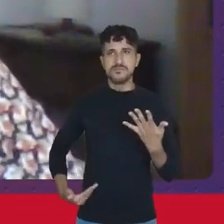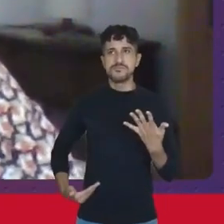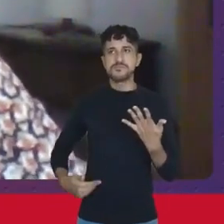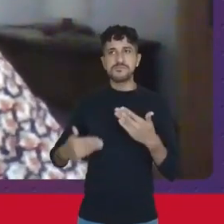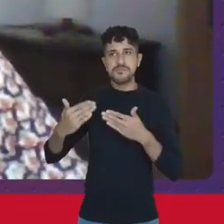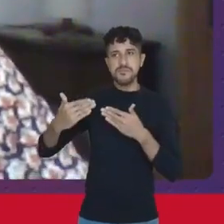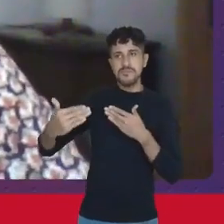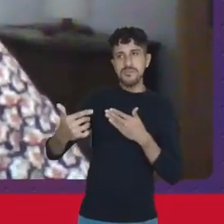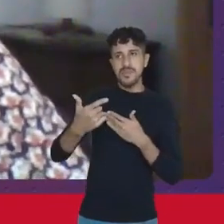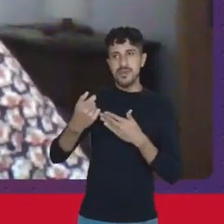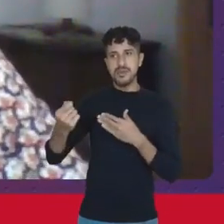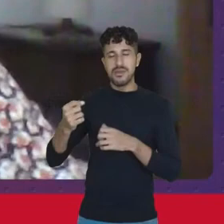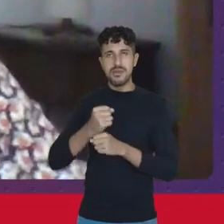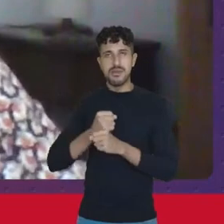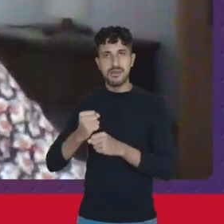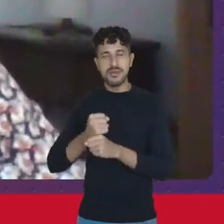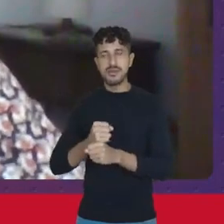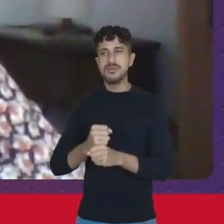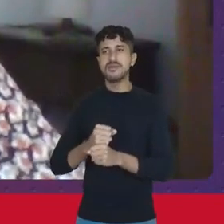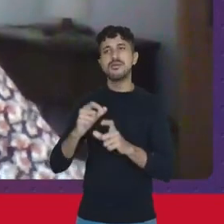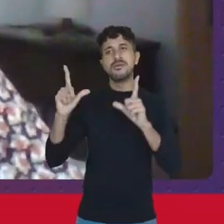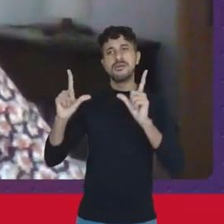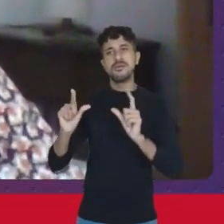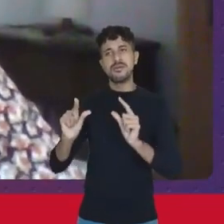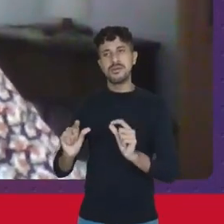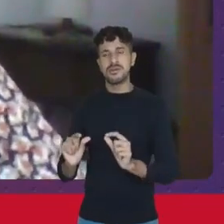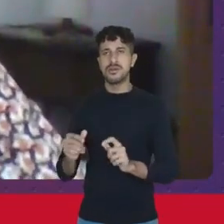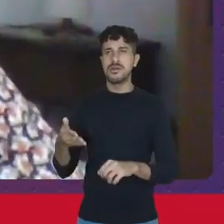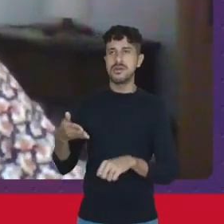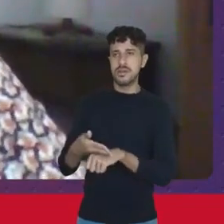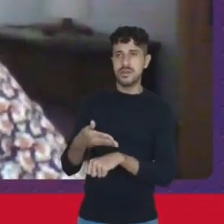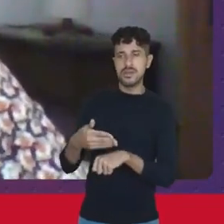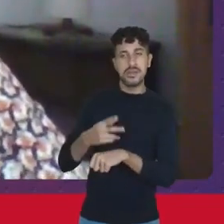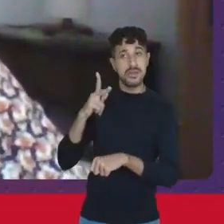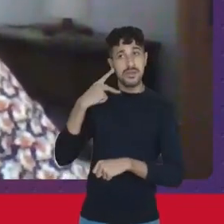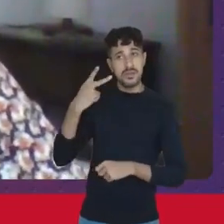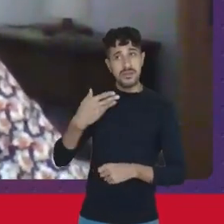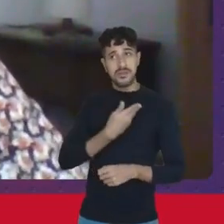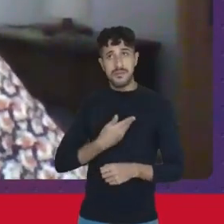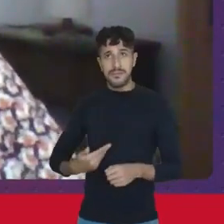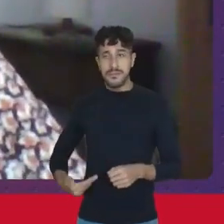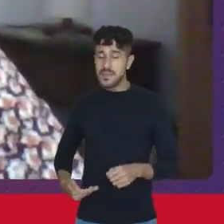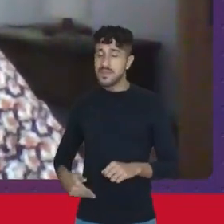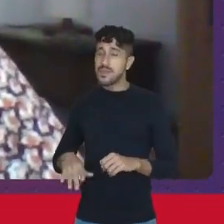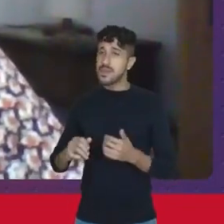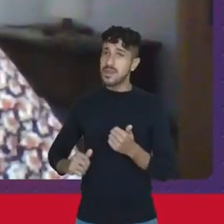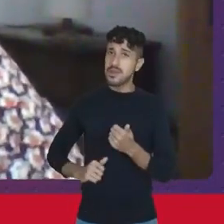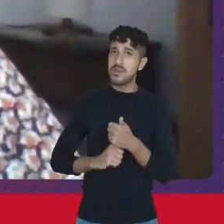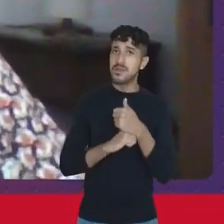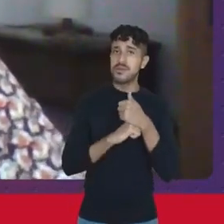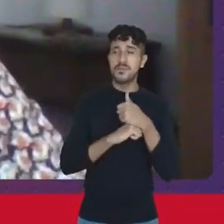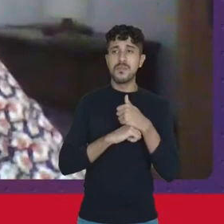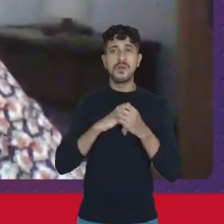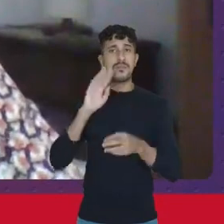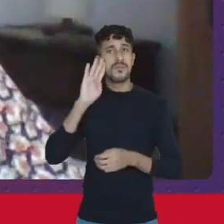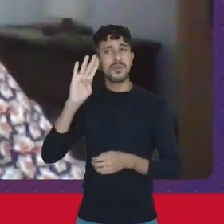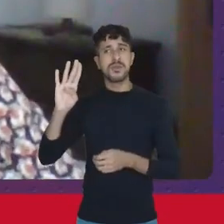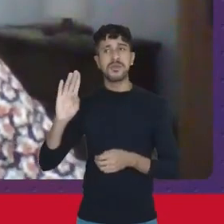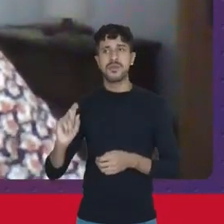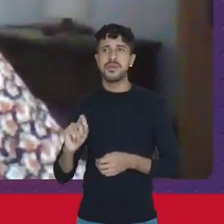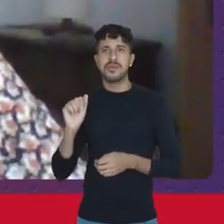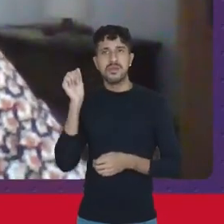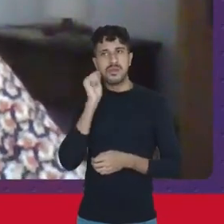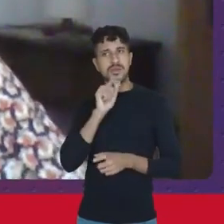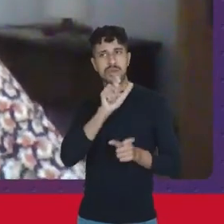os próximos 20 anos, reduziu o acesso às políticas públicas que beneficiam fundamentalmente